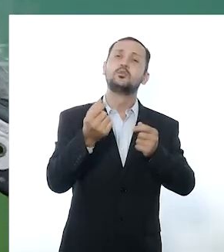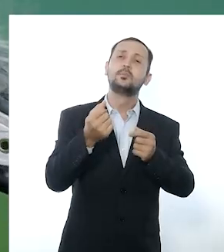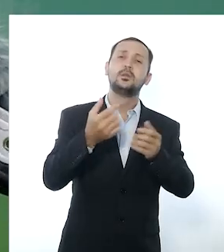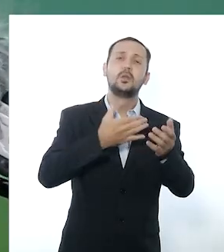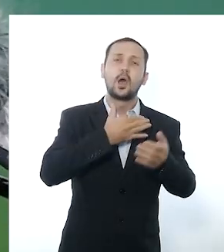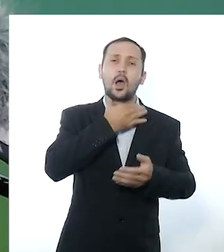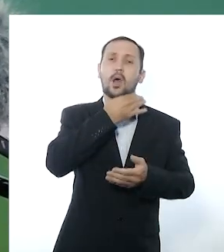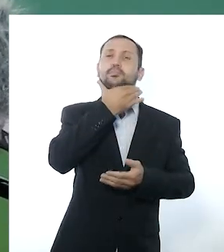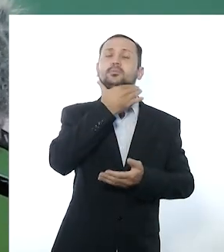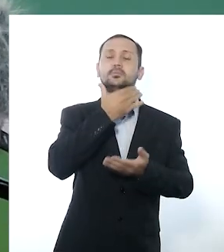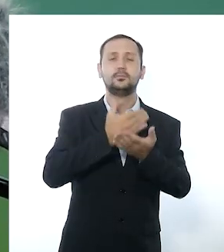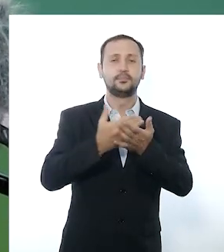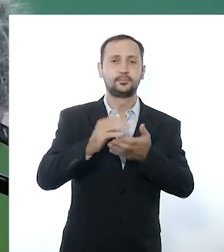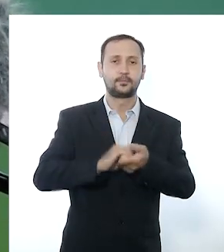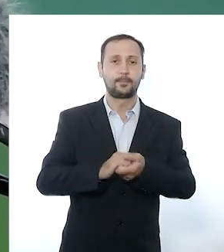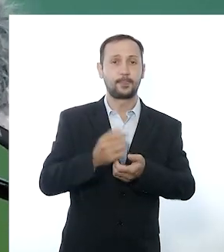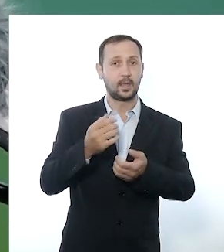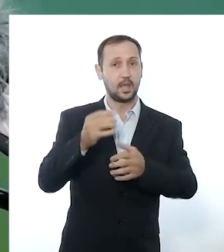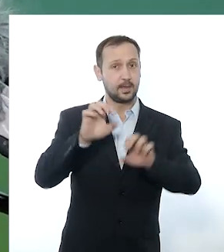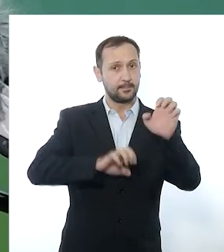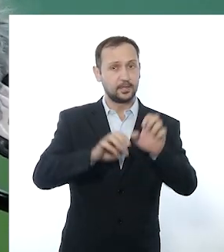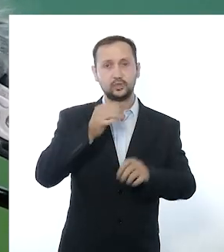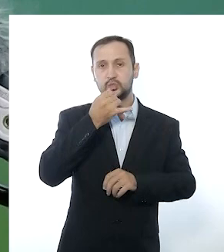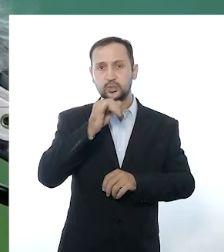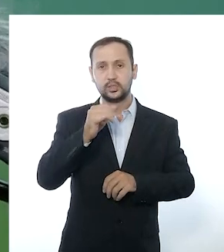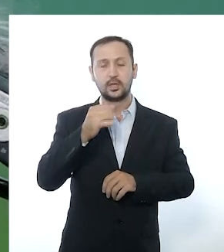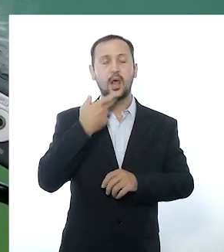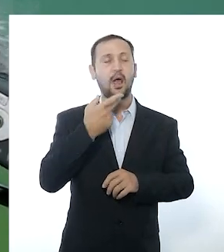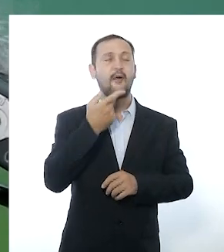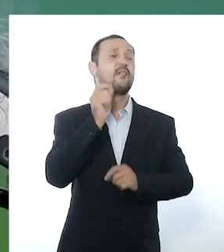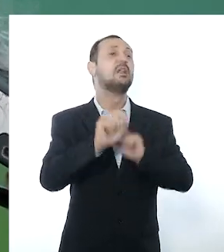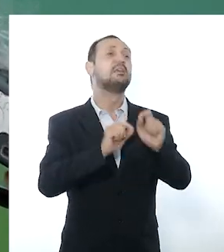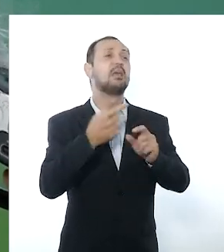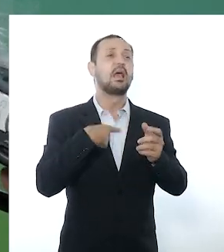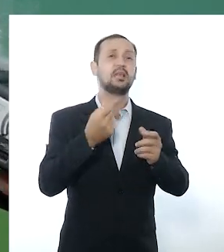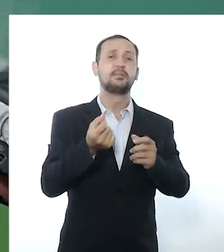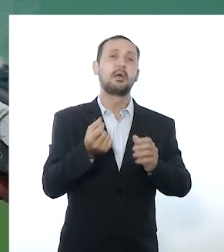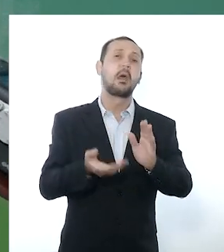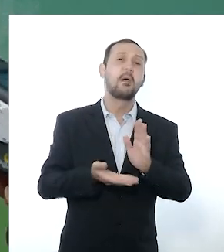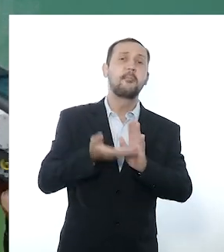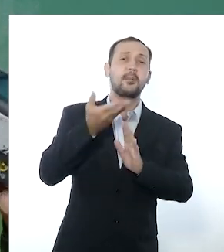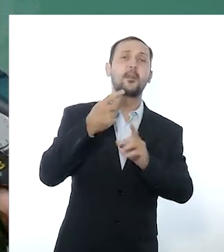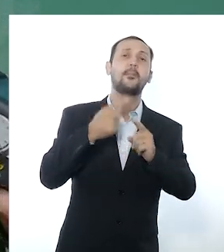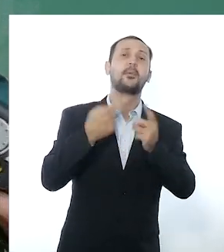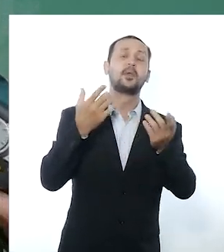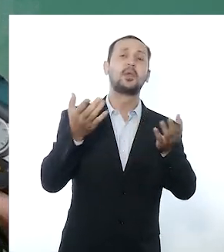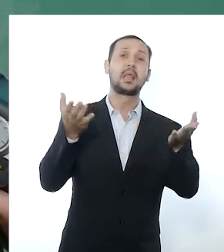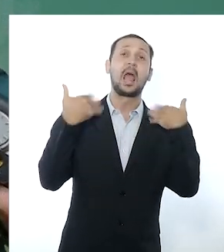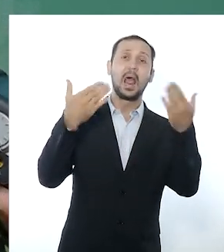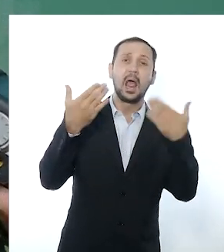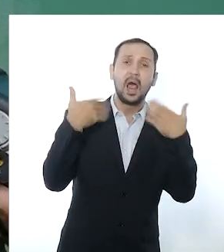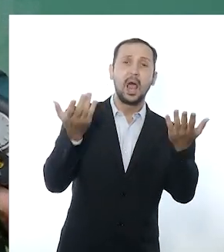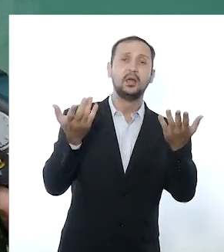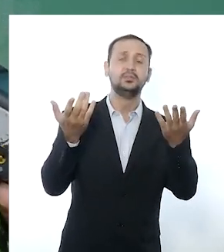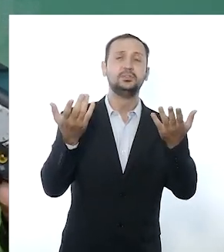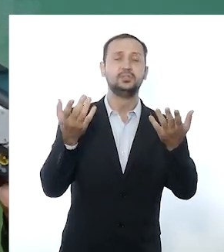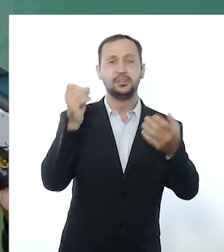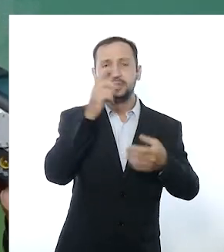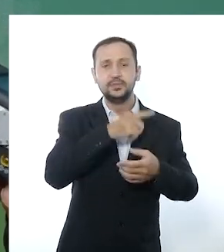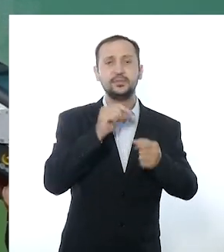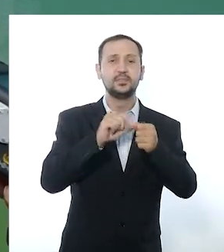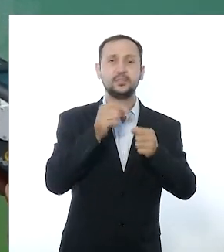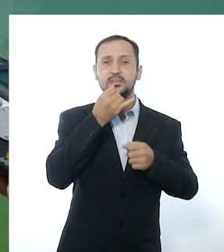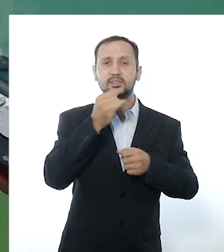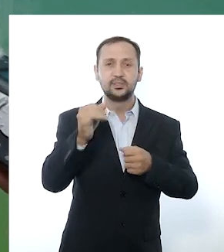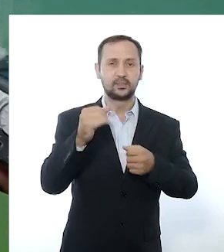ano. A Energisa alega desde o início que o aumento é decorrente das altas temperaturas, não é? ou, ao